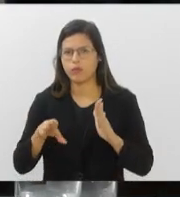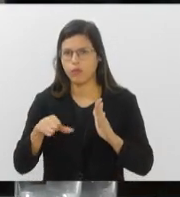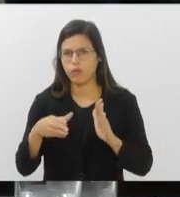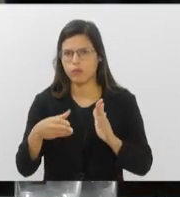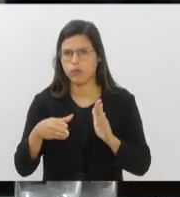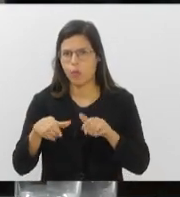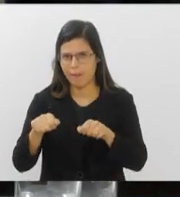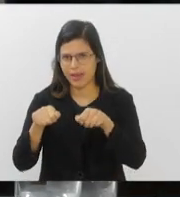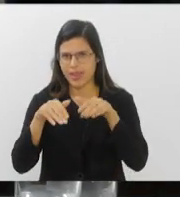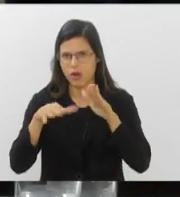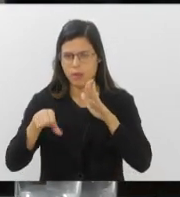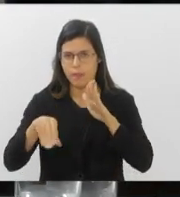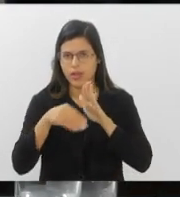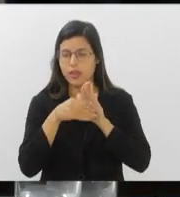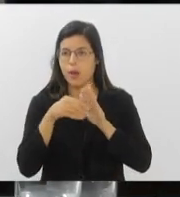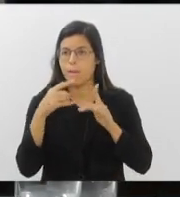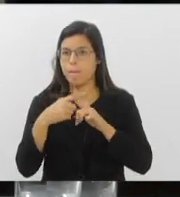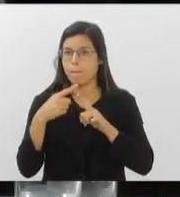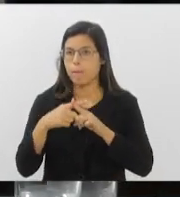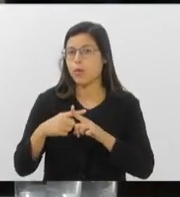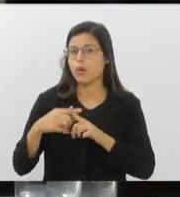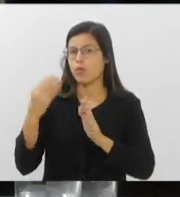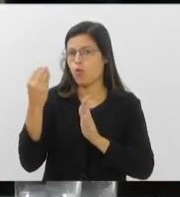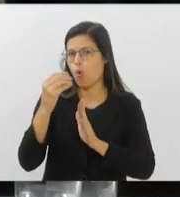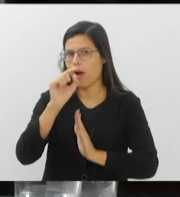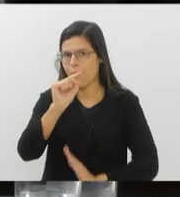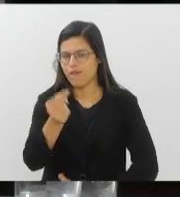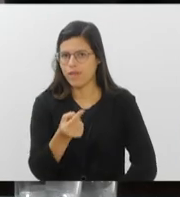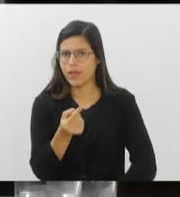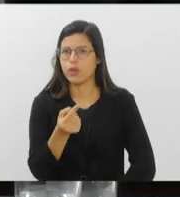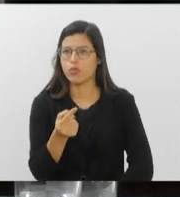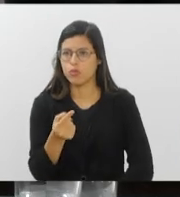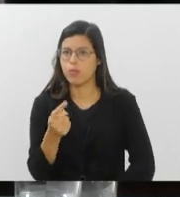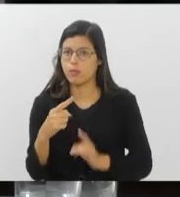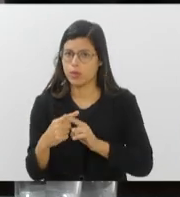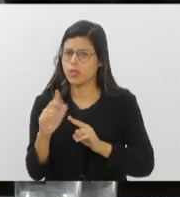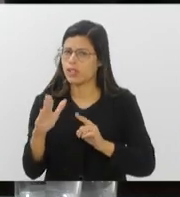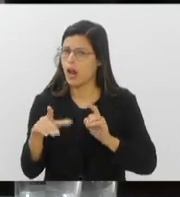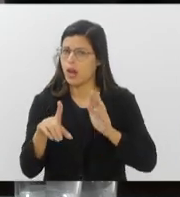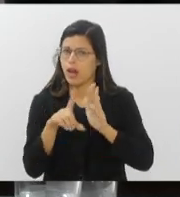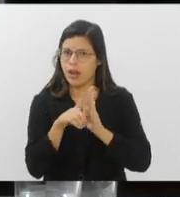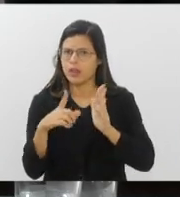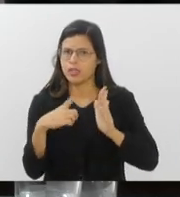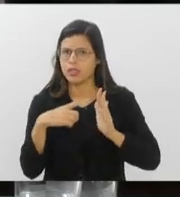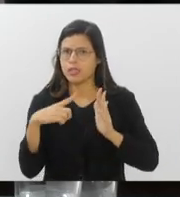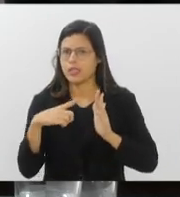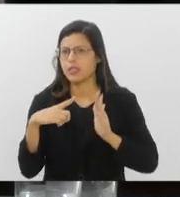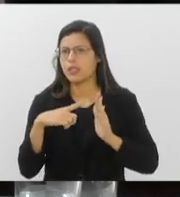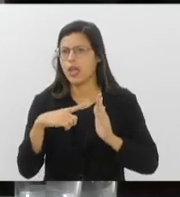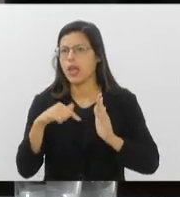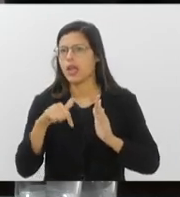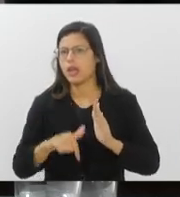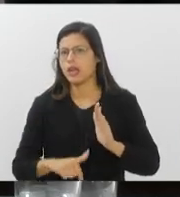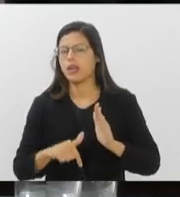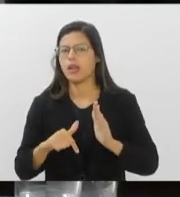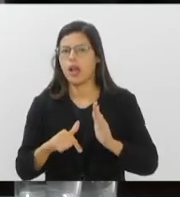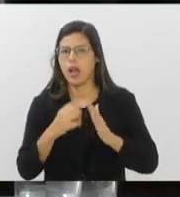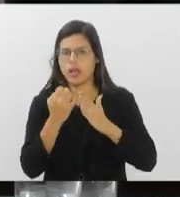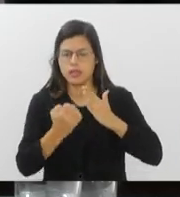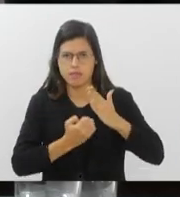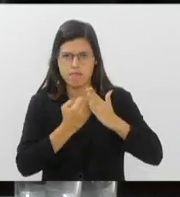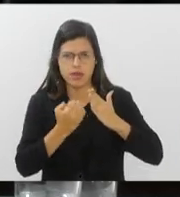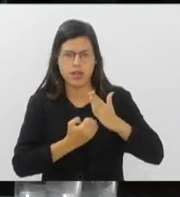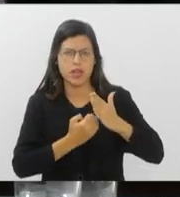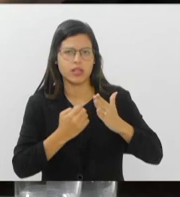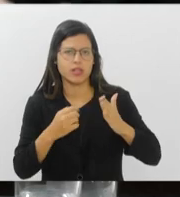uma vírgula, inclusive, porque já tem lei sobre isso, as credenciadas do TETRAN que